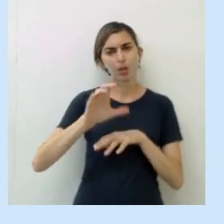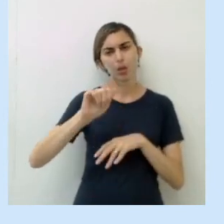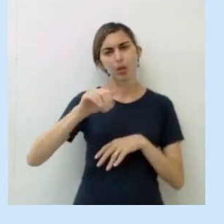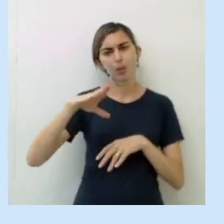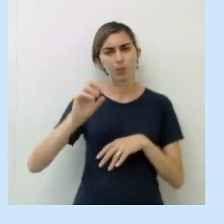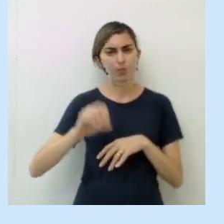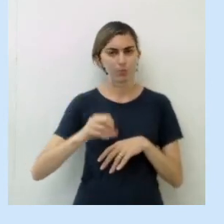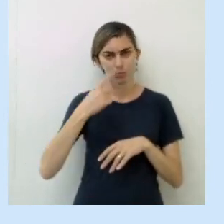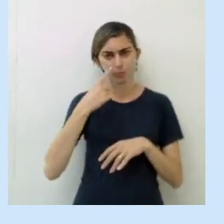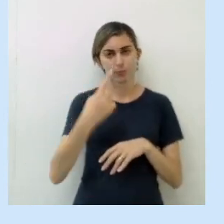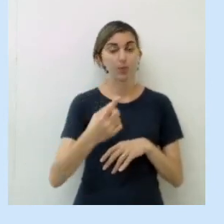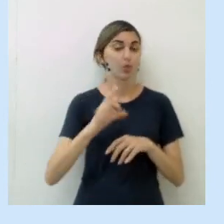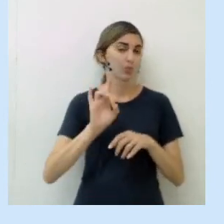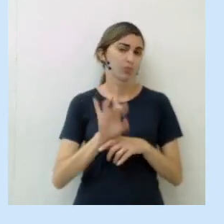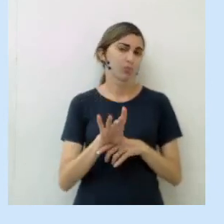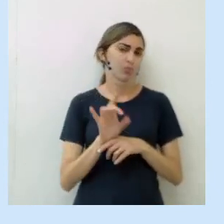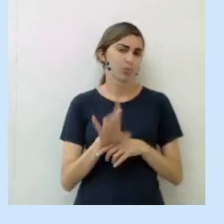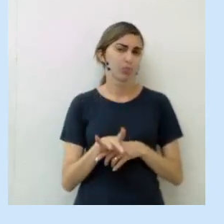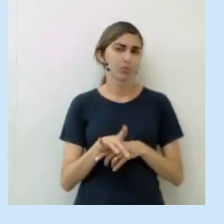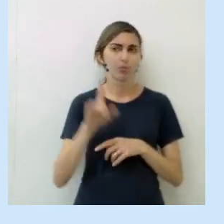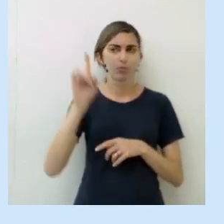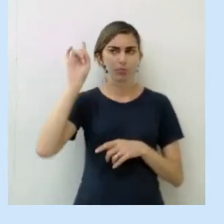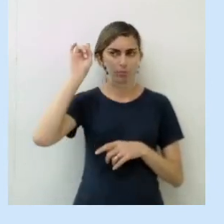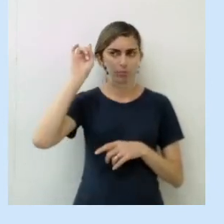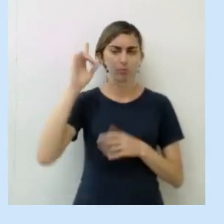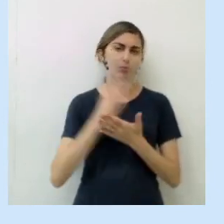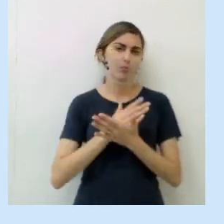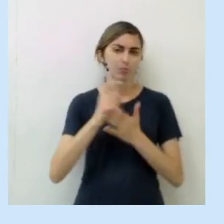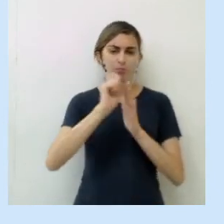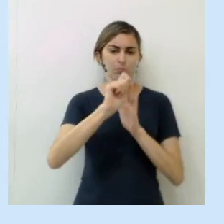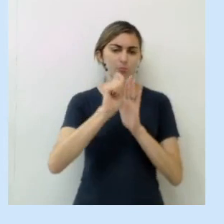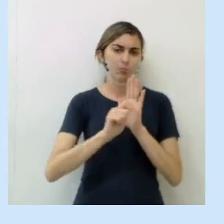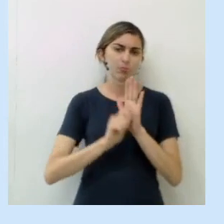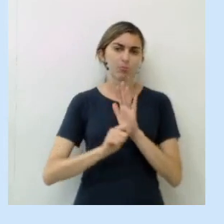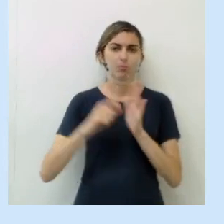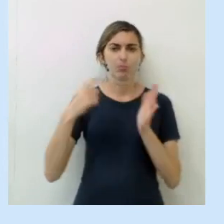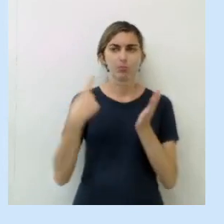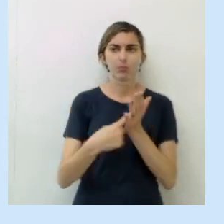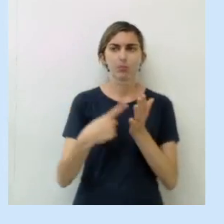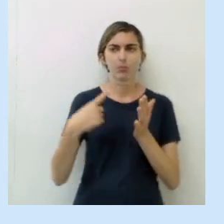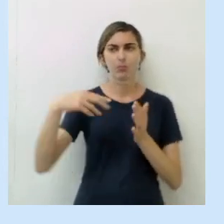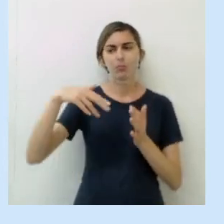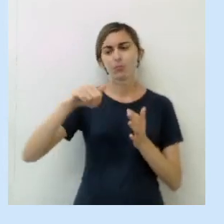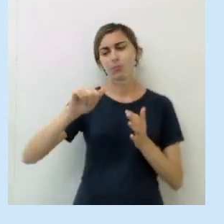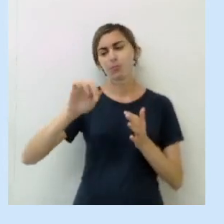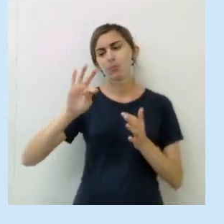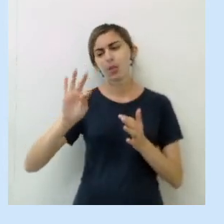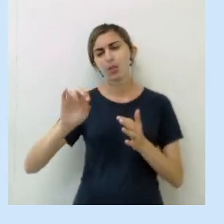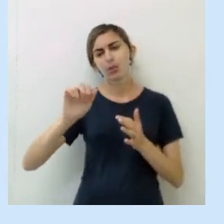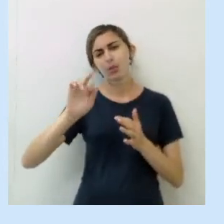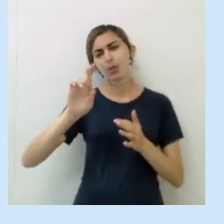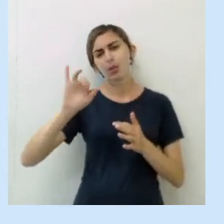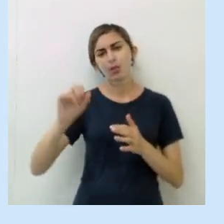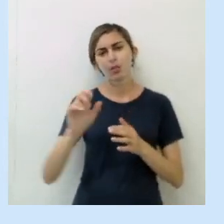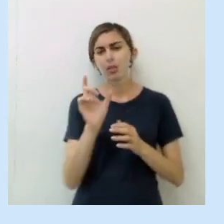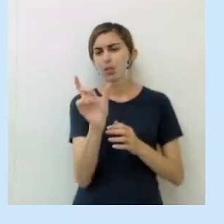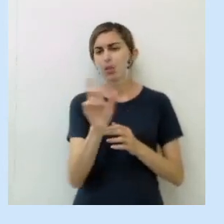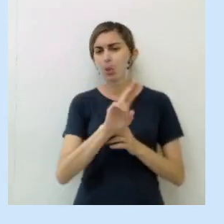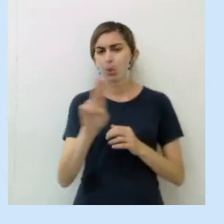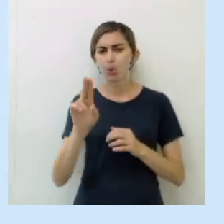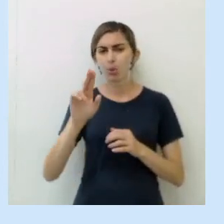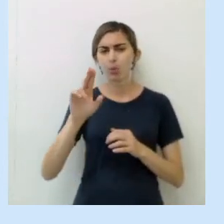Beleza, pessoal? Só que alguns autores, como por exemplo a Marta Reis, ela vem mudando esse termo plano